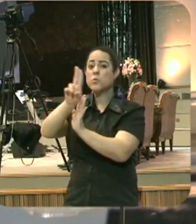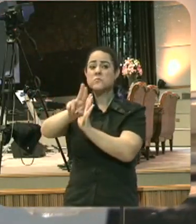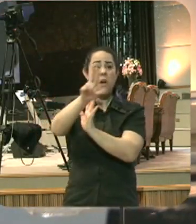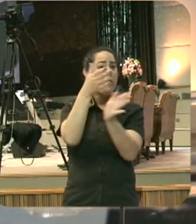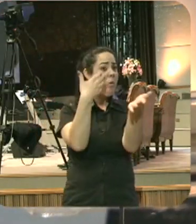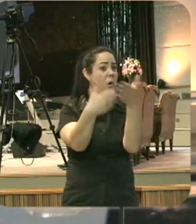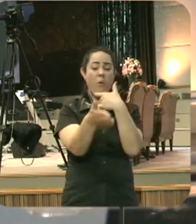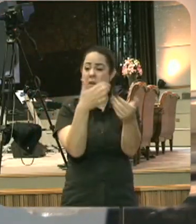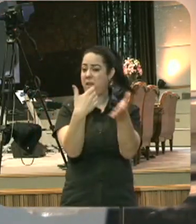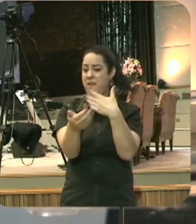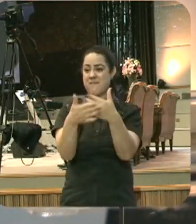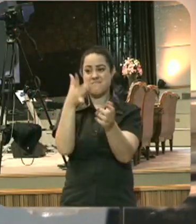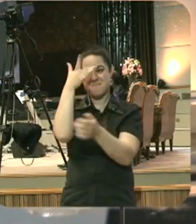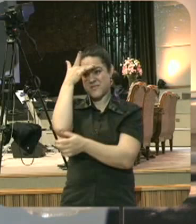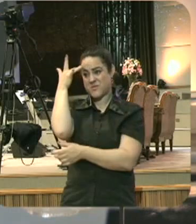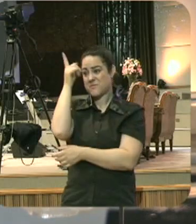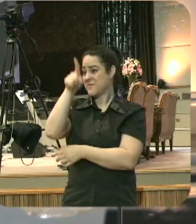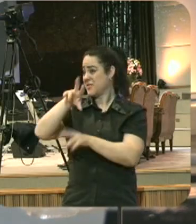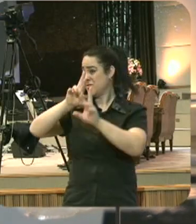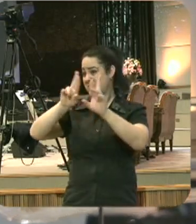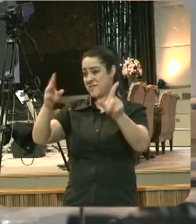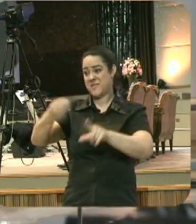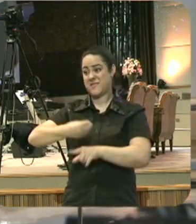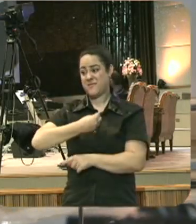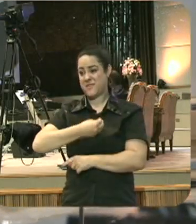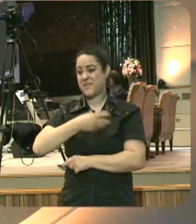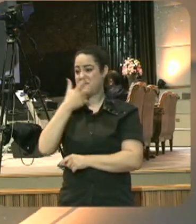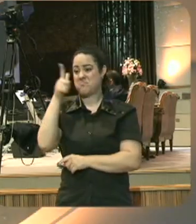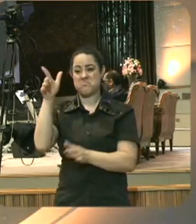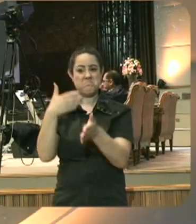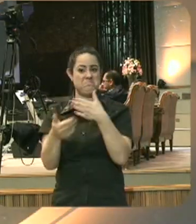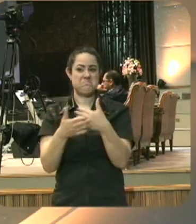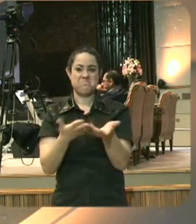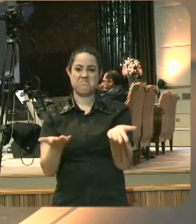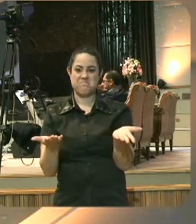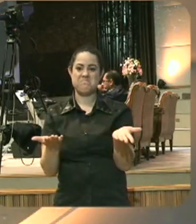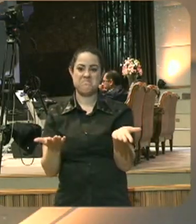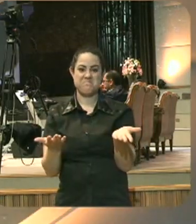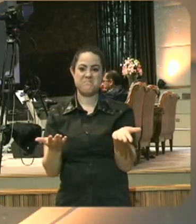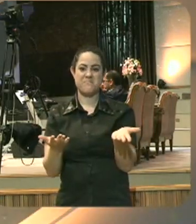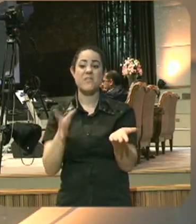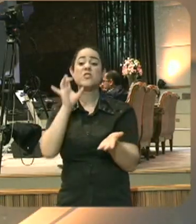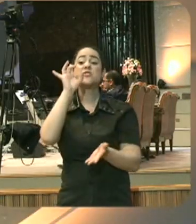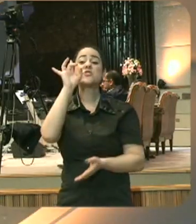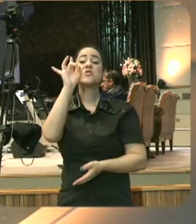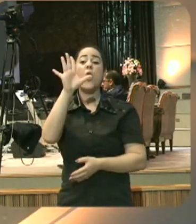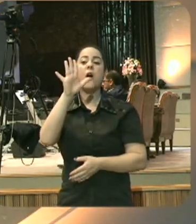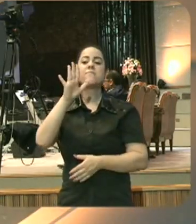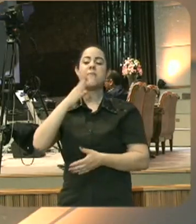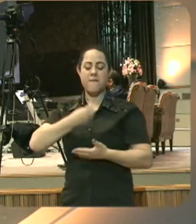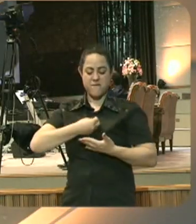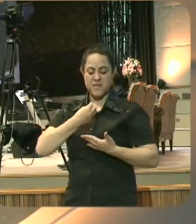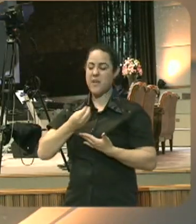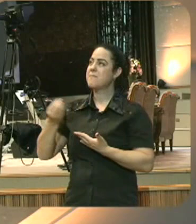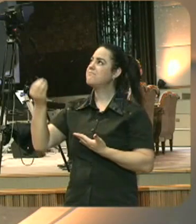pessoa para fazer diferença na vida de outra pessoa. Basta a gente estar na mão